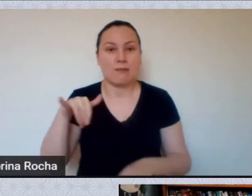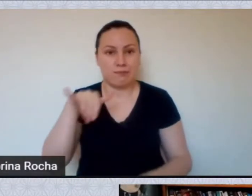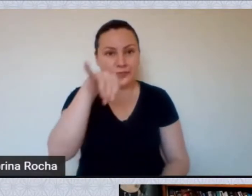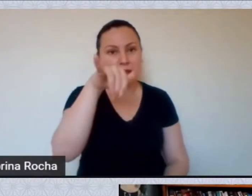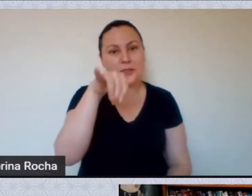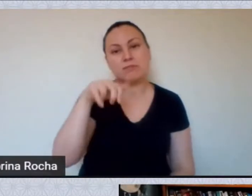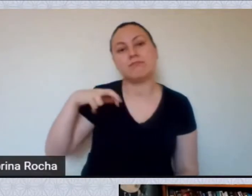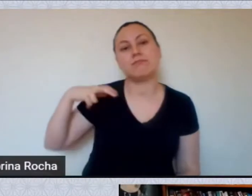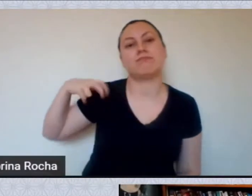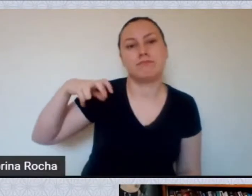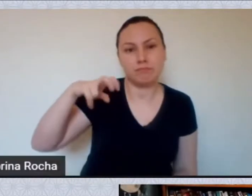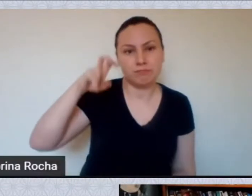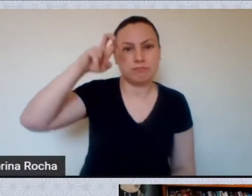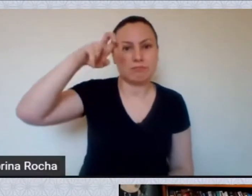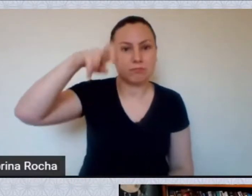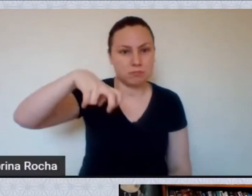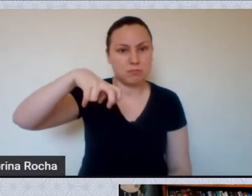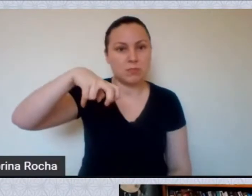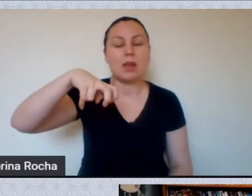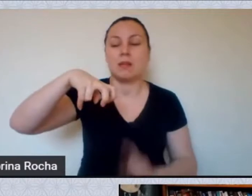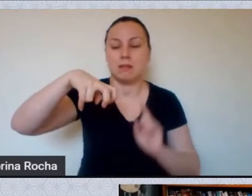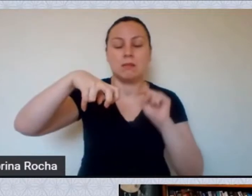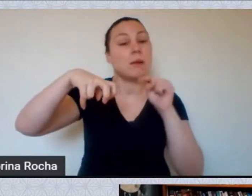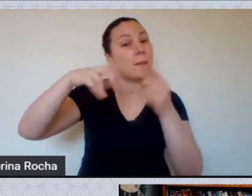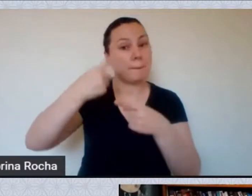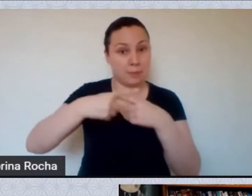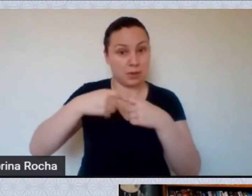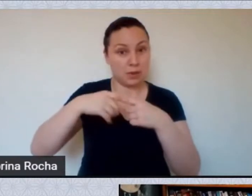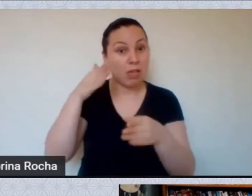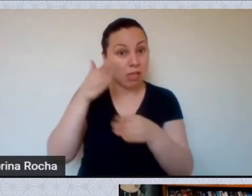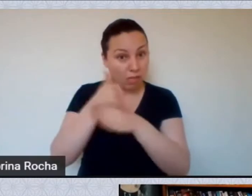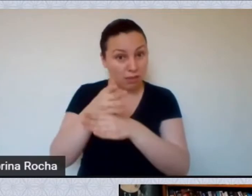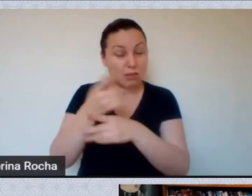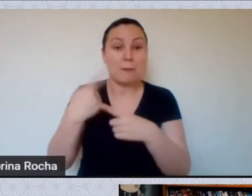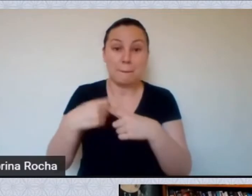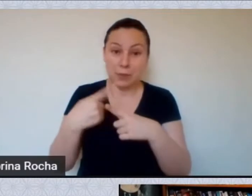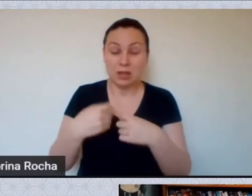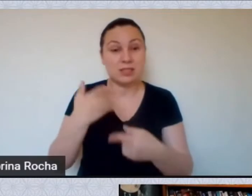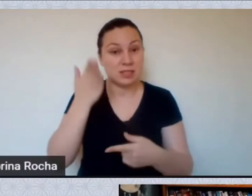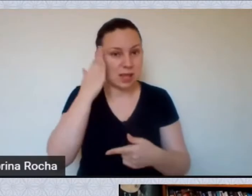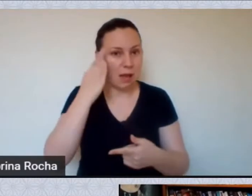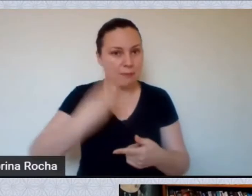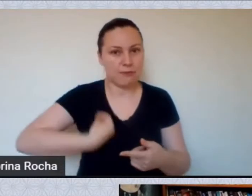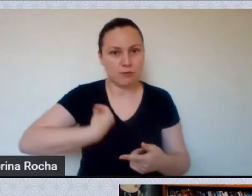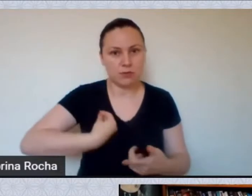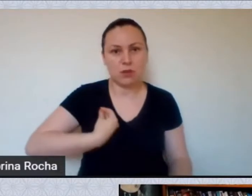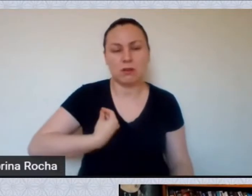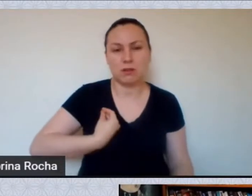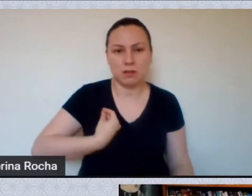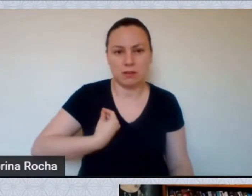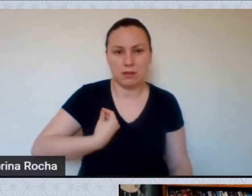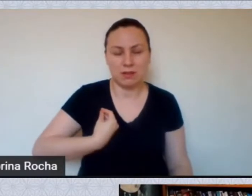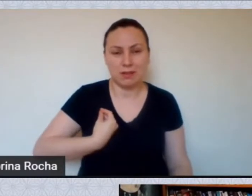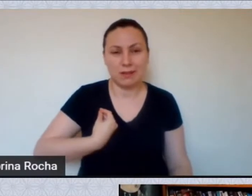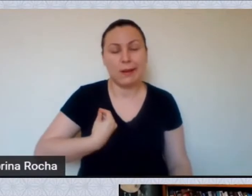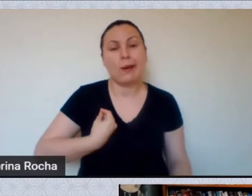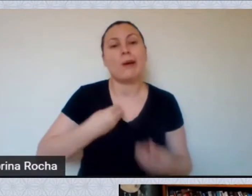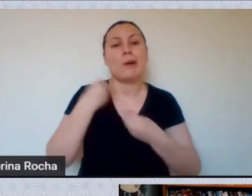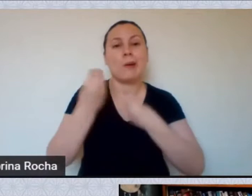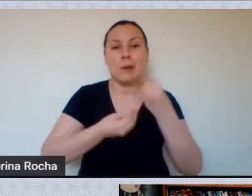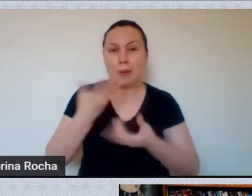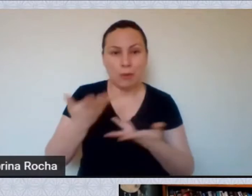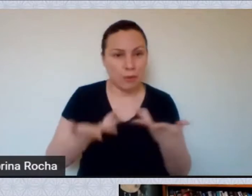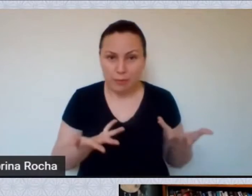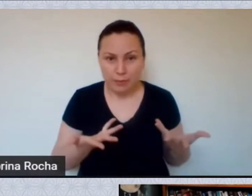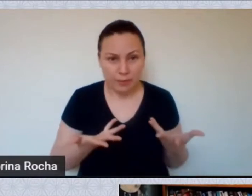meio de transporte extremamente seguro. E como que funciona isso? Porque você tem um monte de ciência nesse avião,